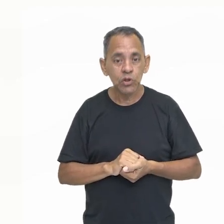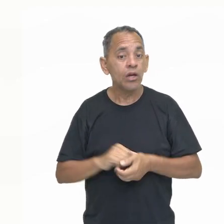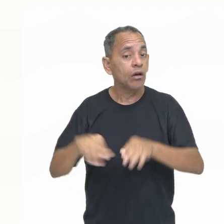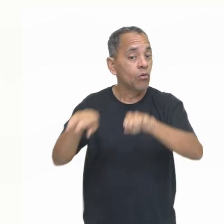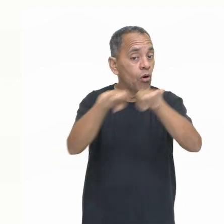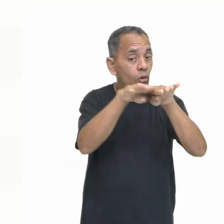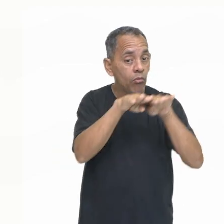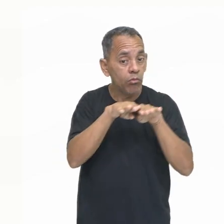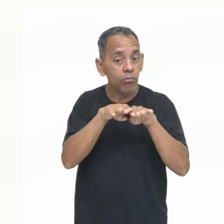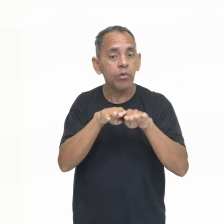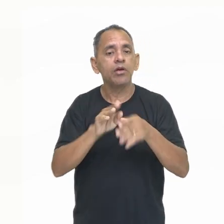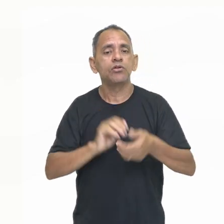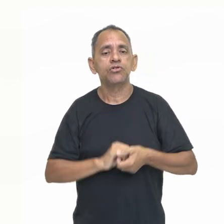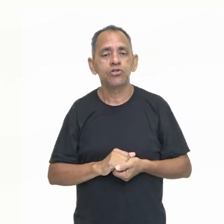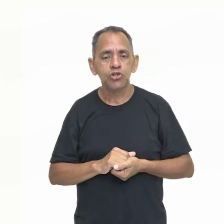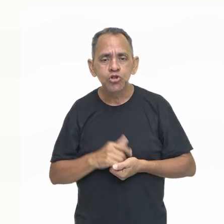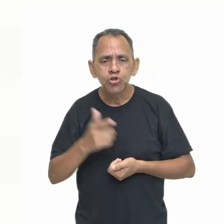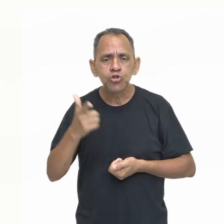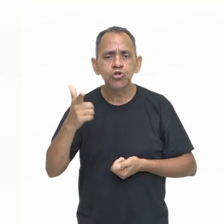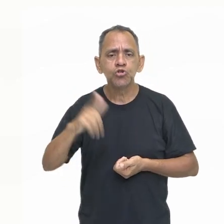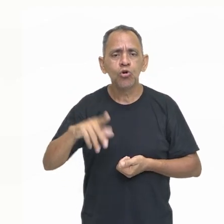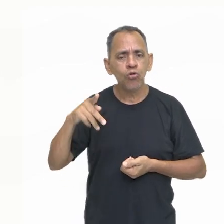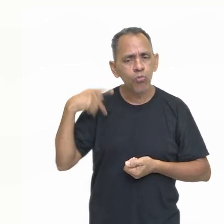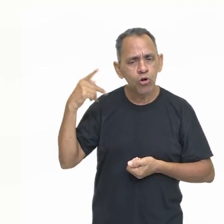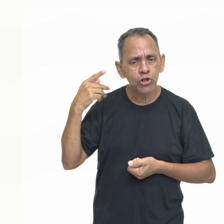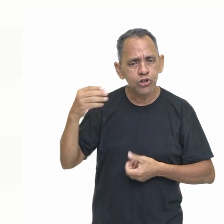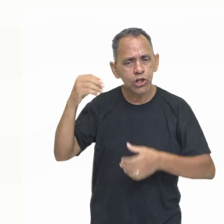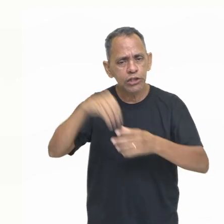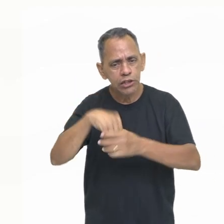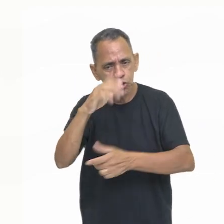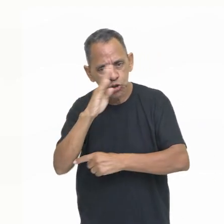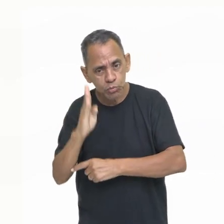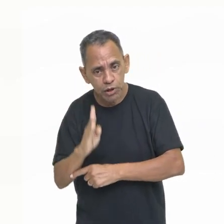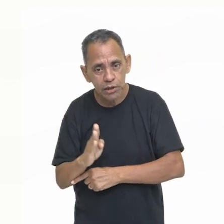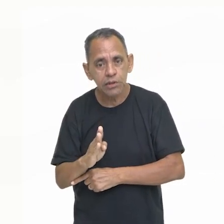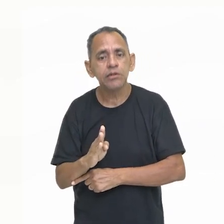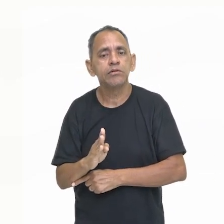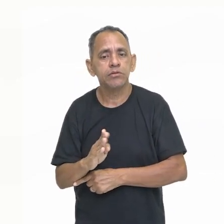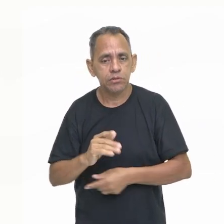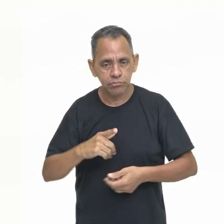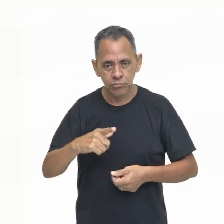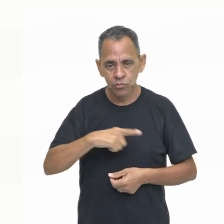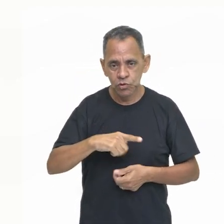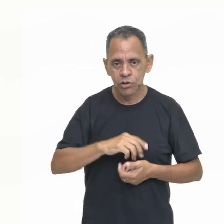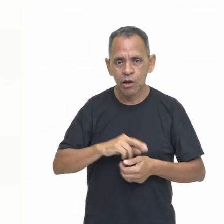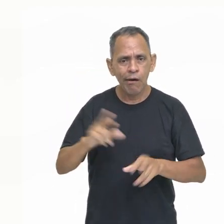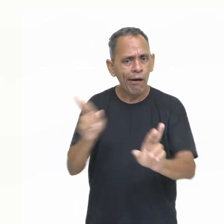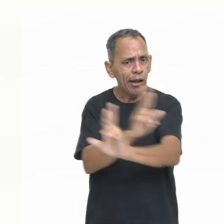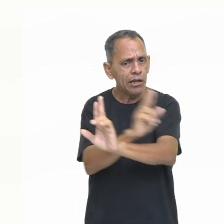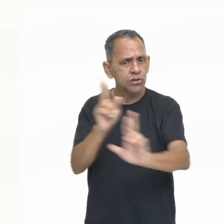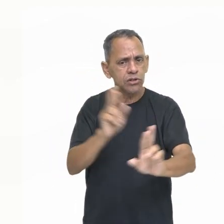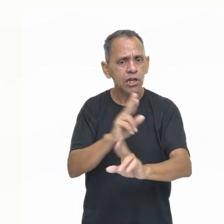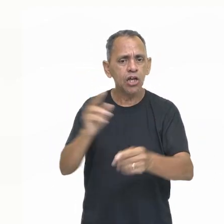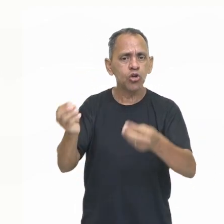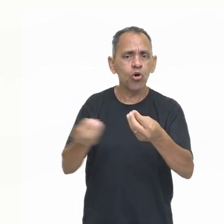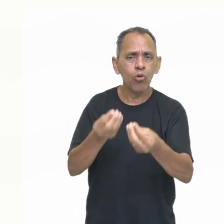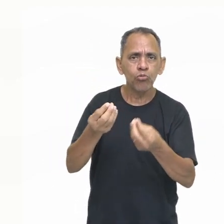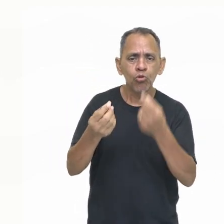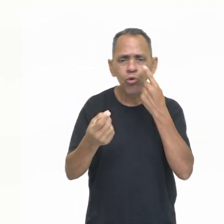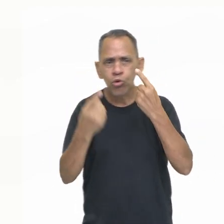de políticas internas, aliadas aos interesses de quem? Dos